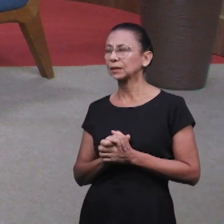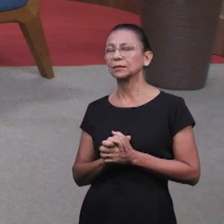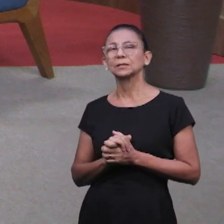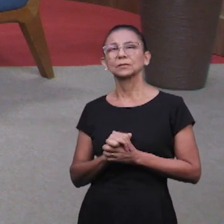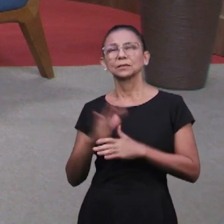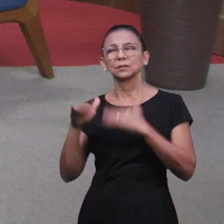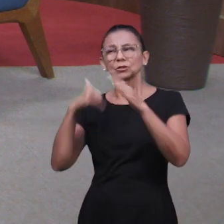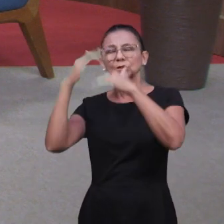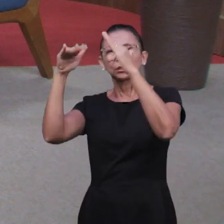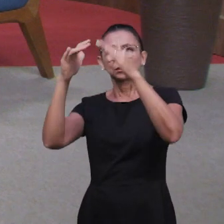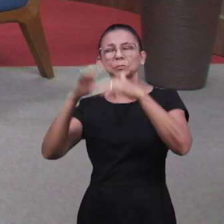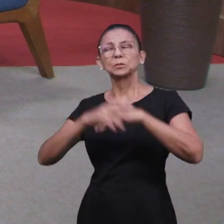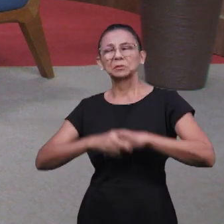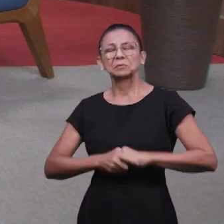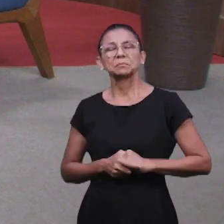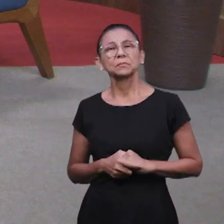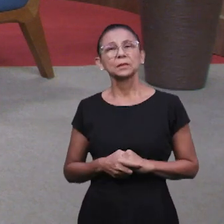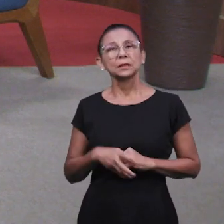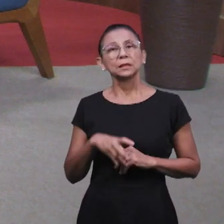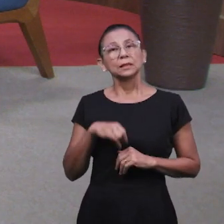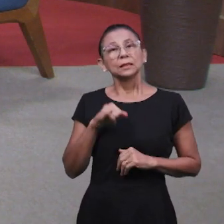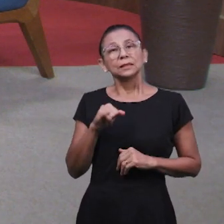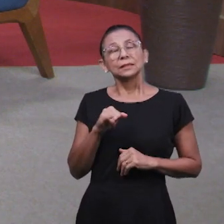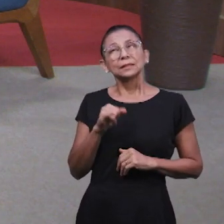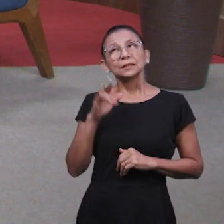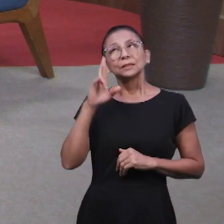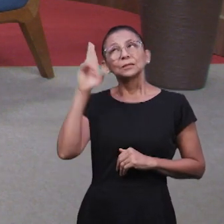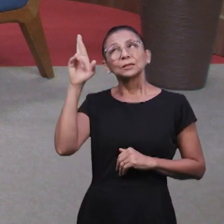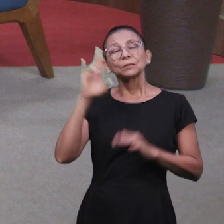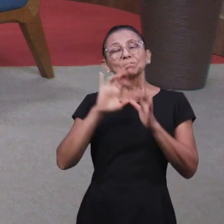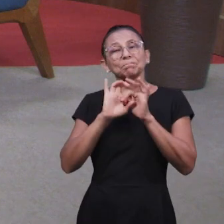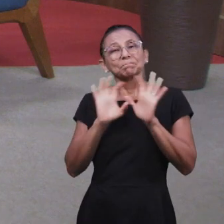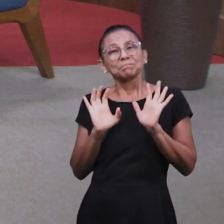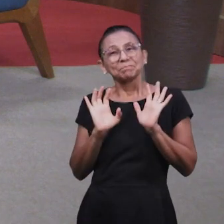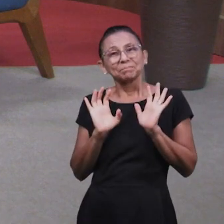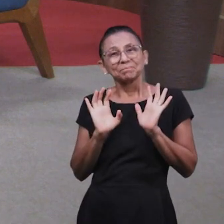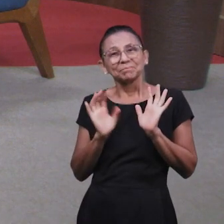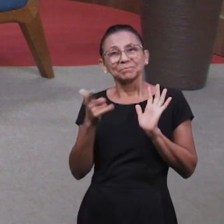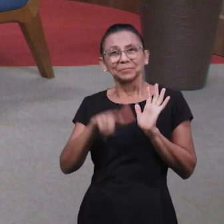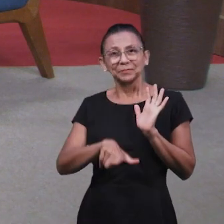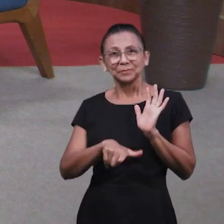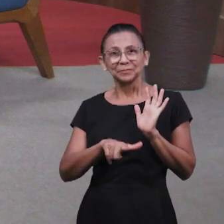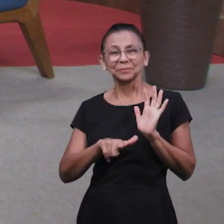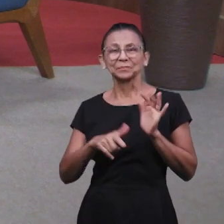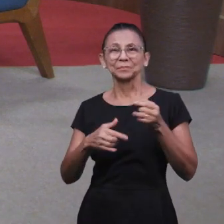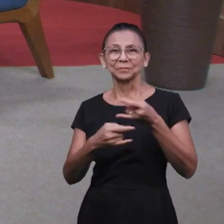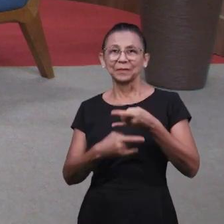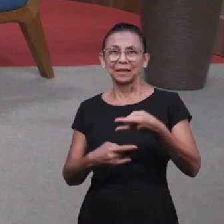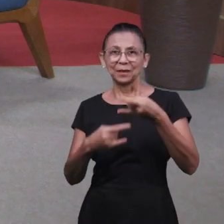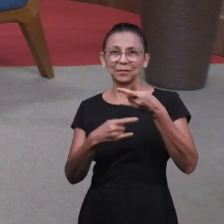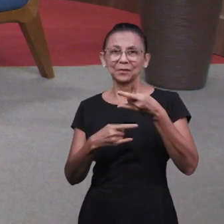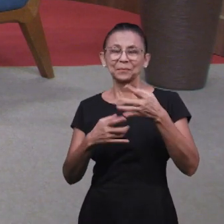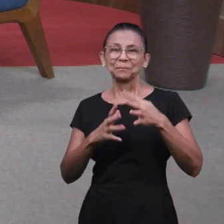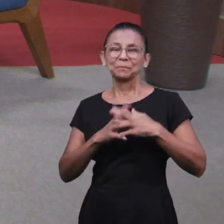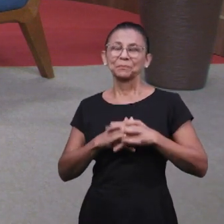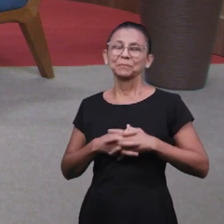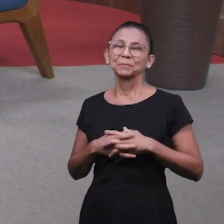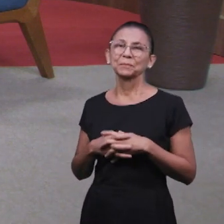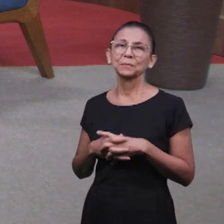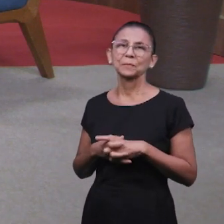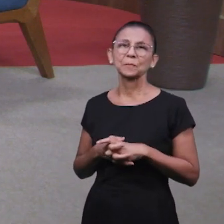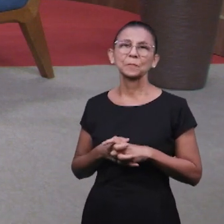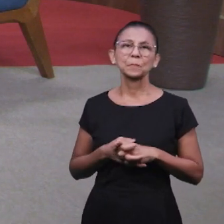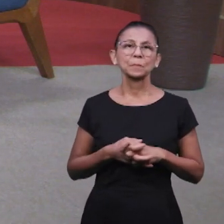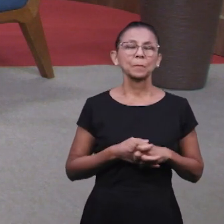Foi algo... Foi dinâmico mesmo, dinâmico. A live, né? Se Deus permitir, vamos ter outras como essa. Se Deus né? quiser. Bom, agora vamos trazer